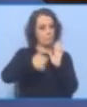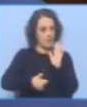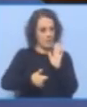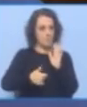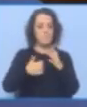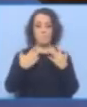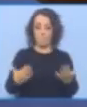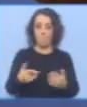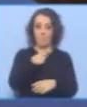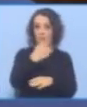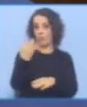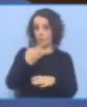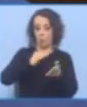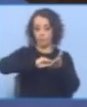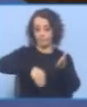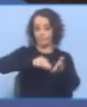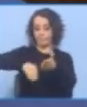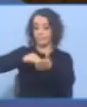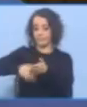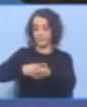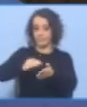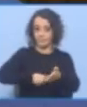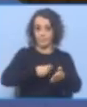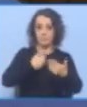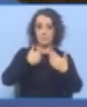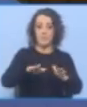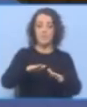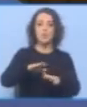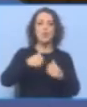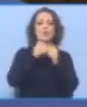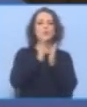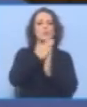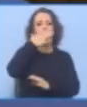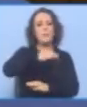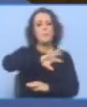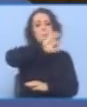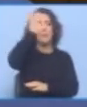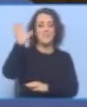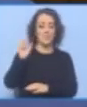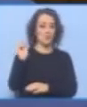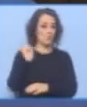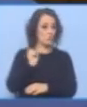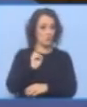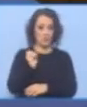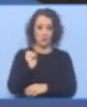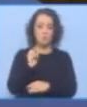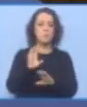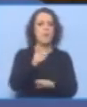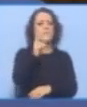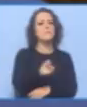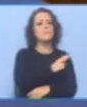pactos, de facto, foram assinados. Infelizmente, não tiveram a adesão de todos os países, mas o